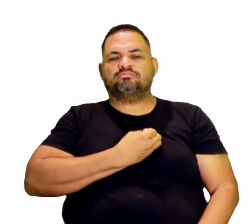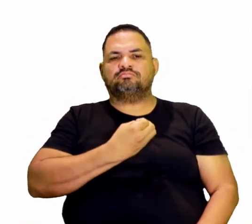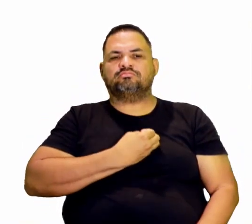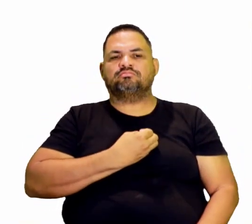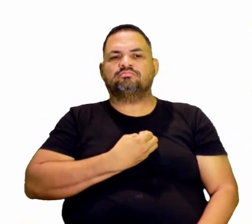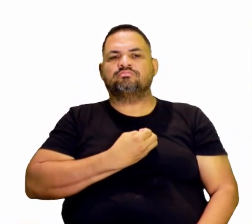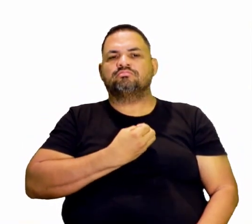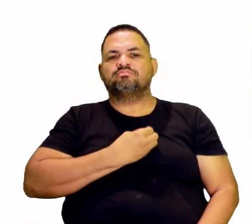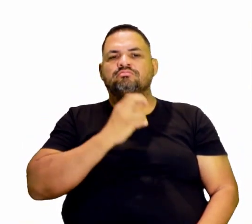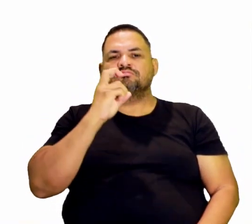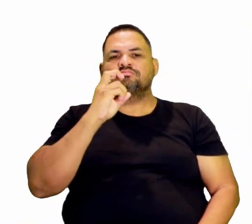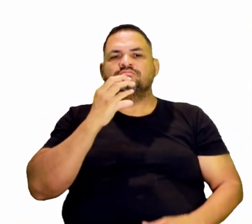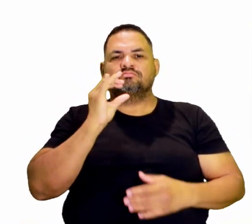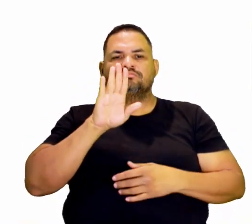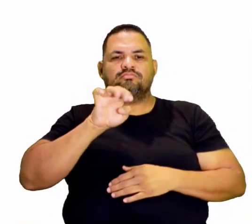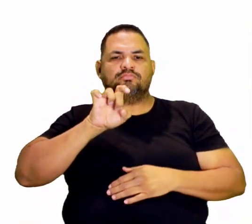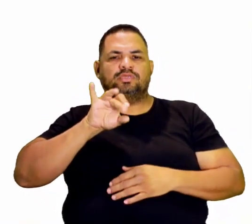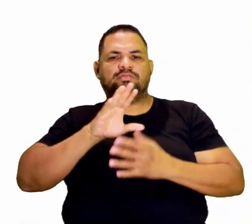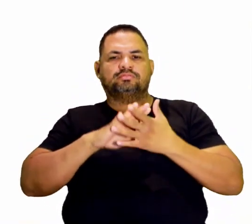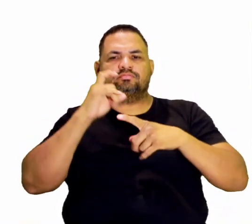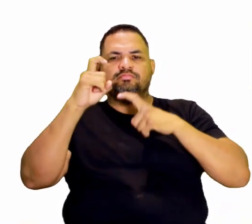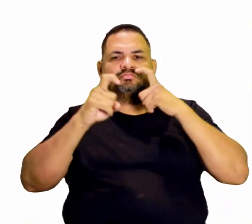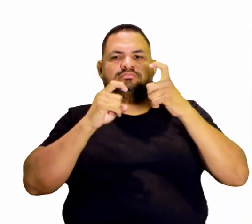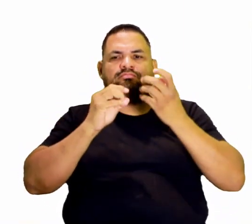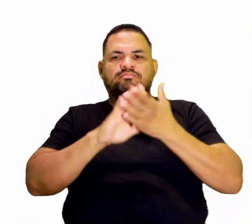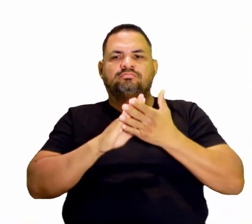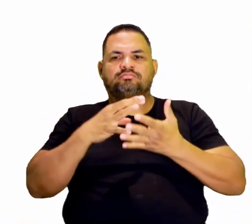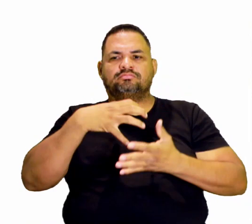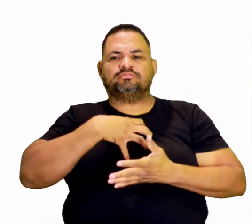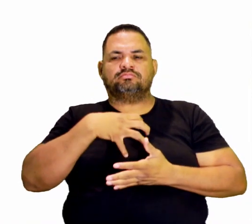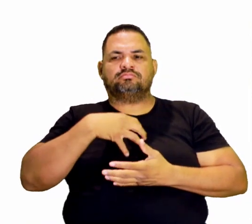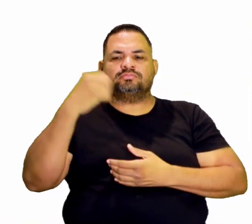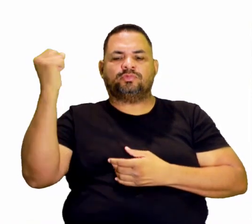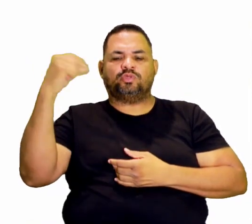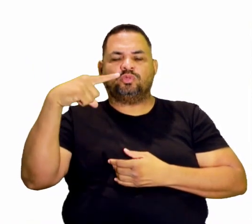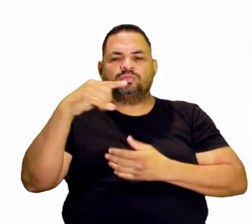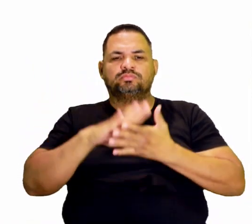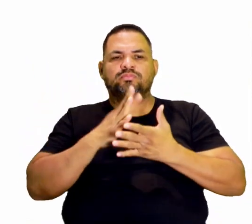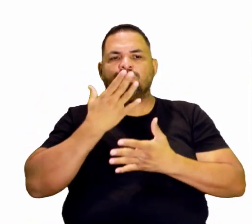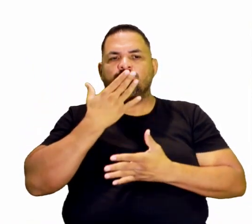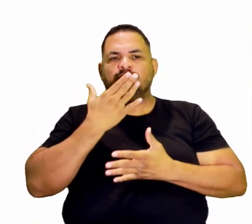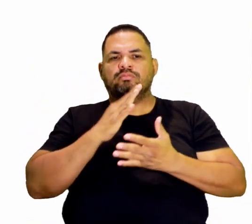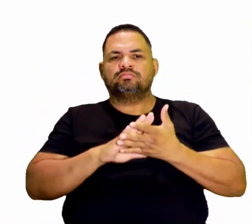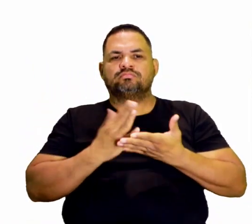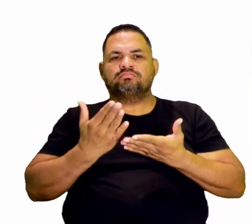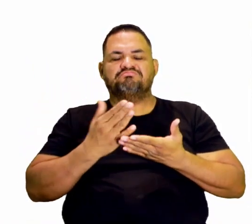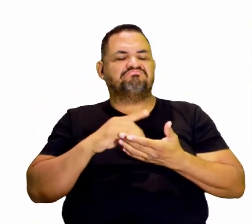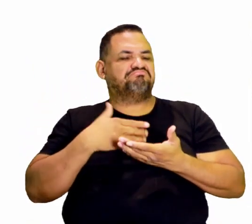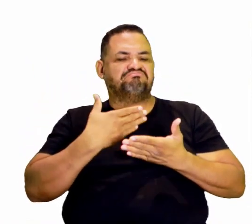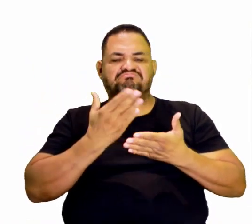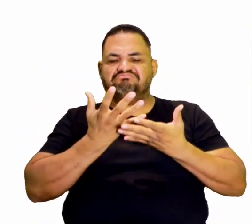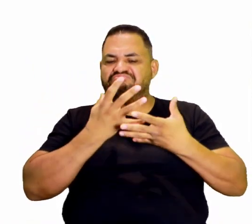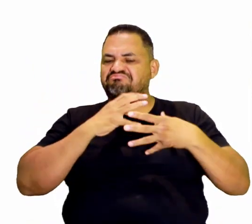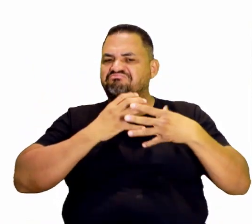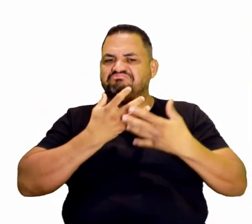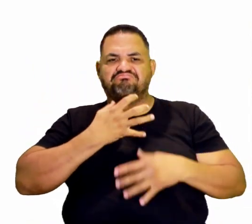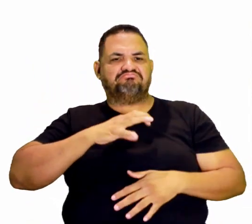o impressionismo se preocupava apenas com a sensação de luz e cor, sem se